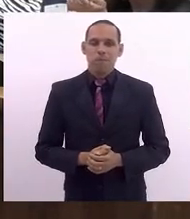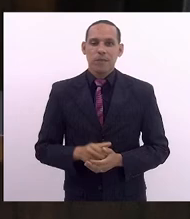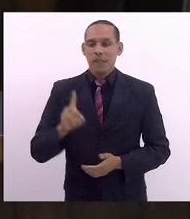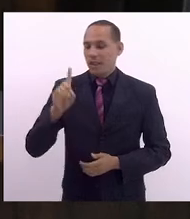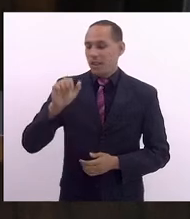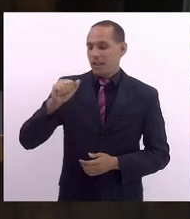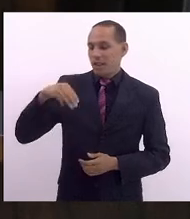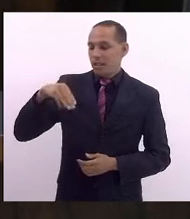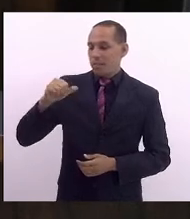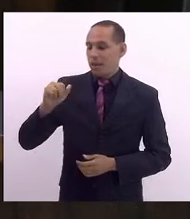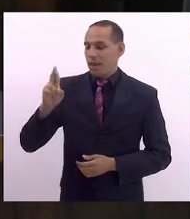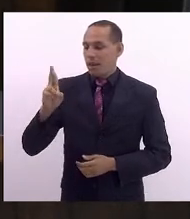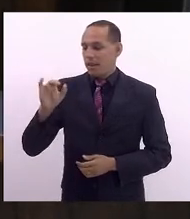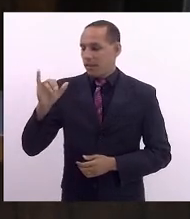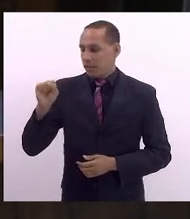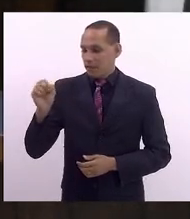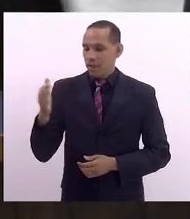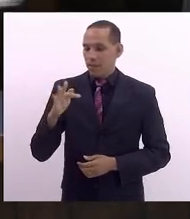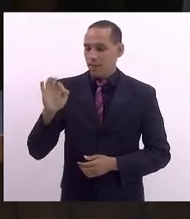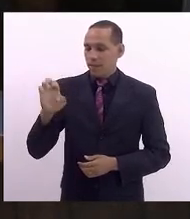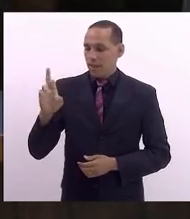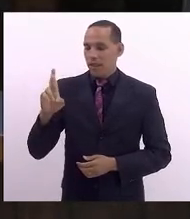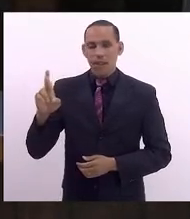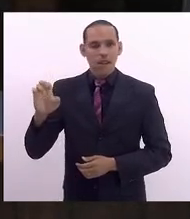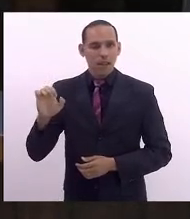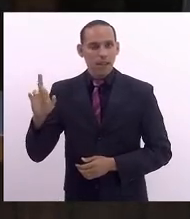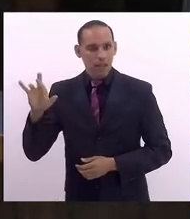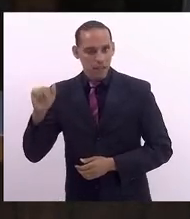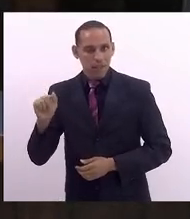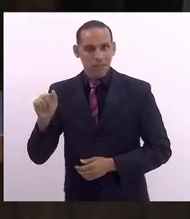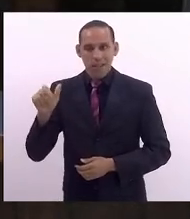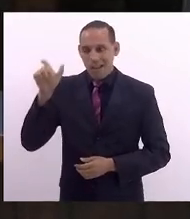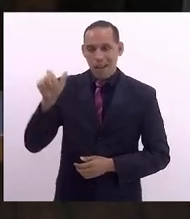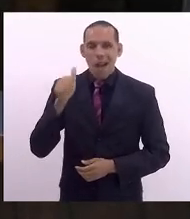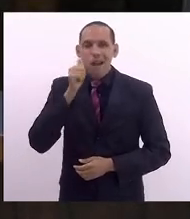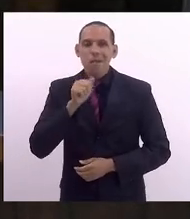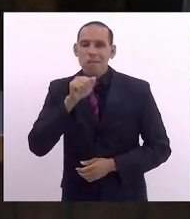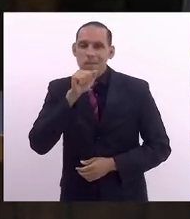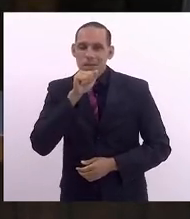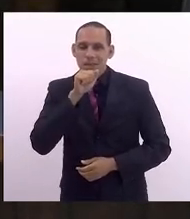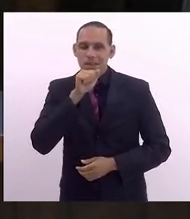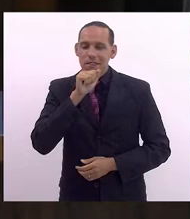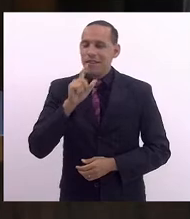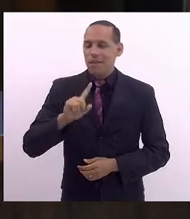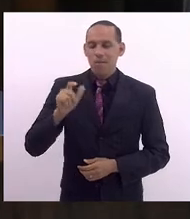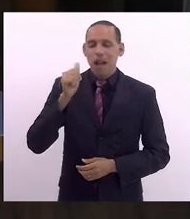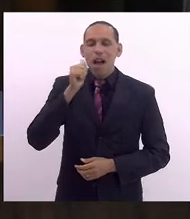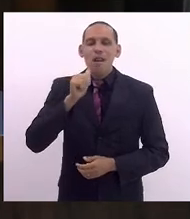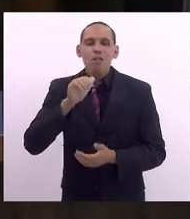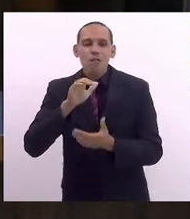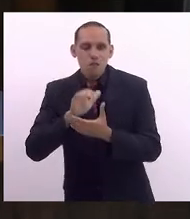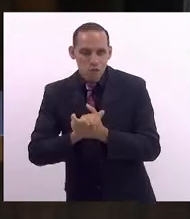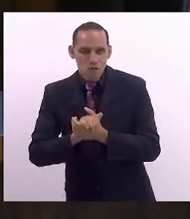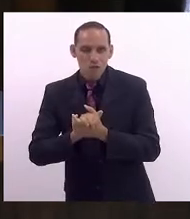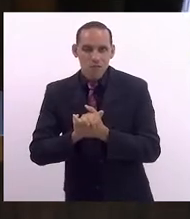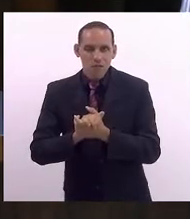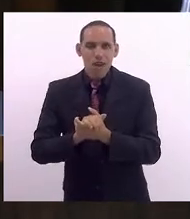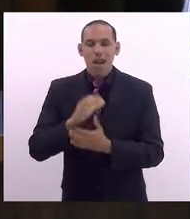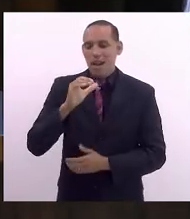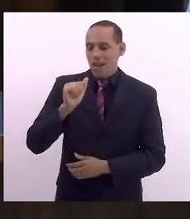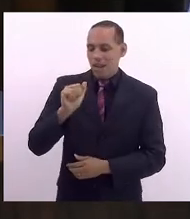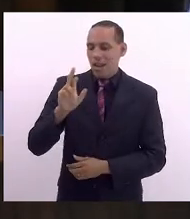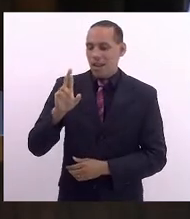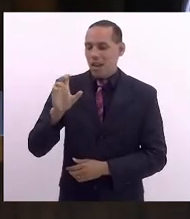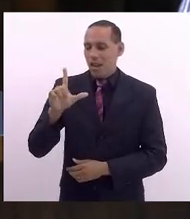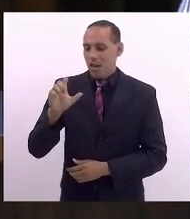Damares Ferreira, que é também mãe de um homenageado, aliás, esposa do Carlos Alexandre Hidalgo, que é um dos